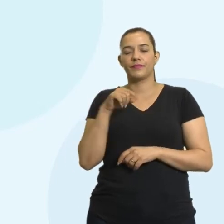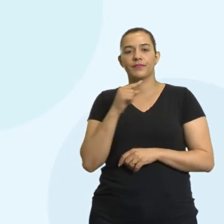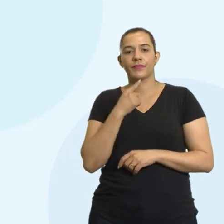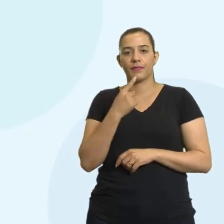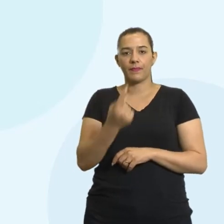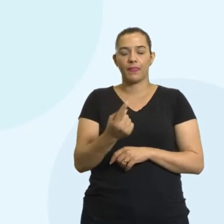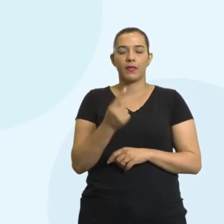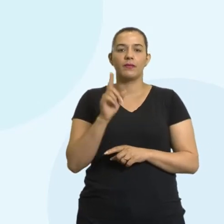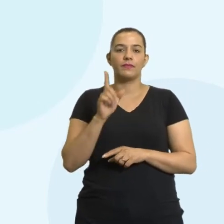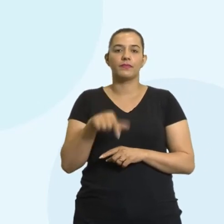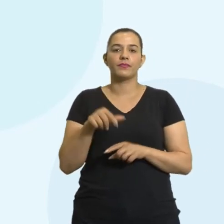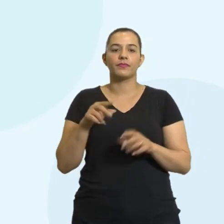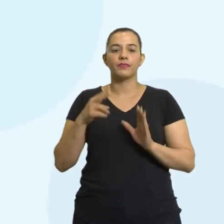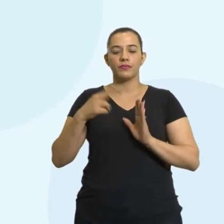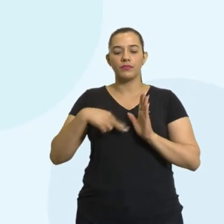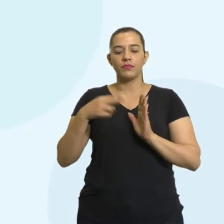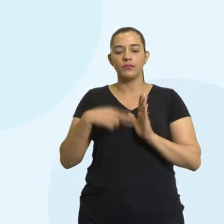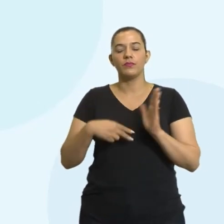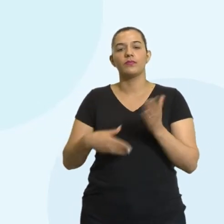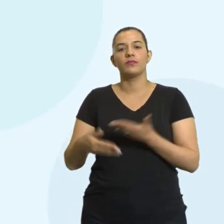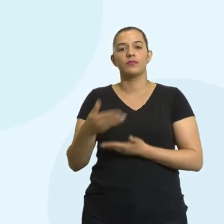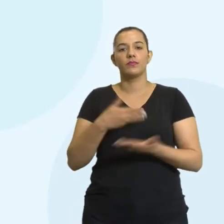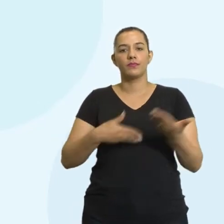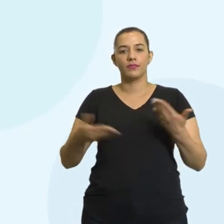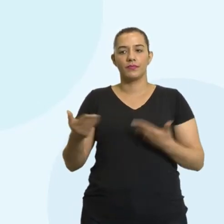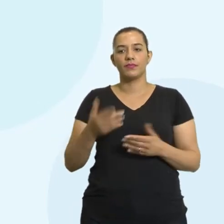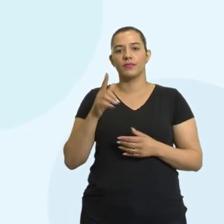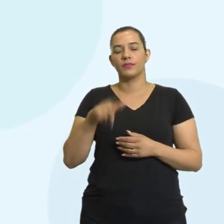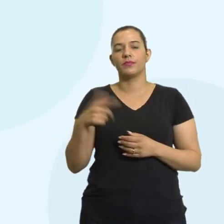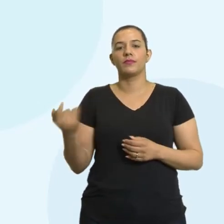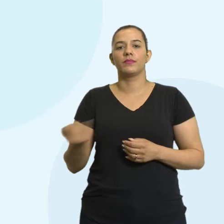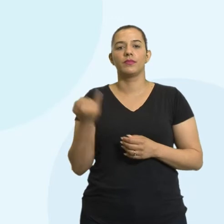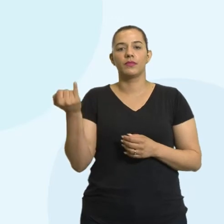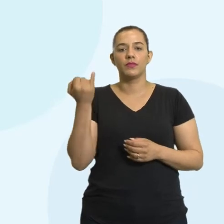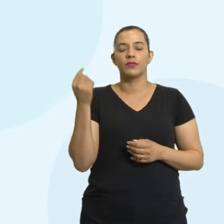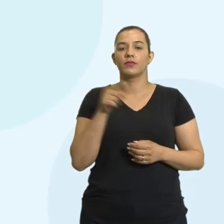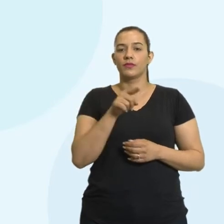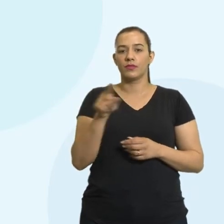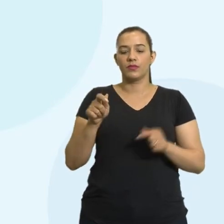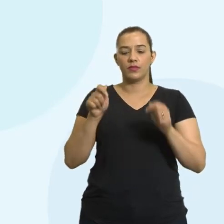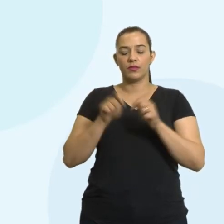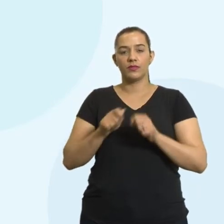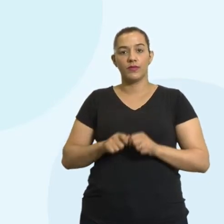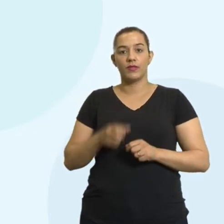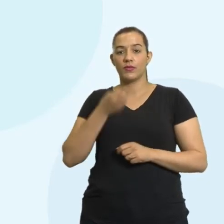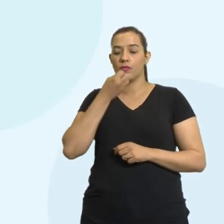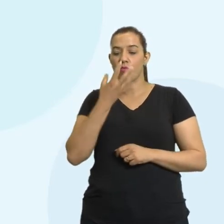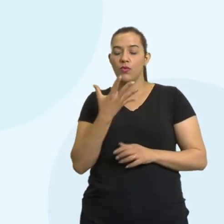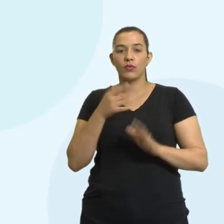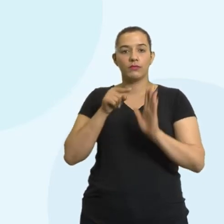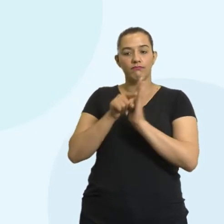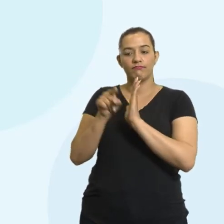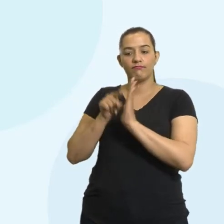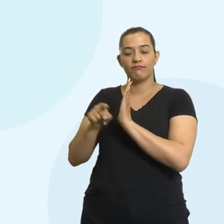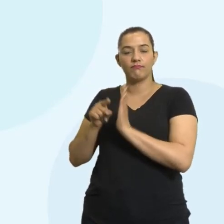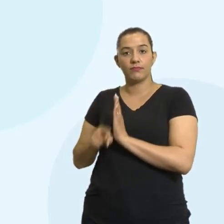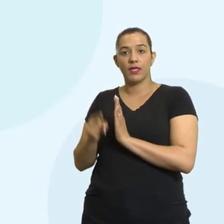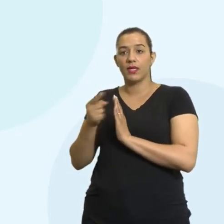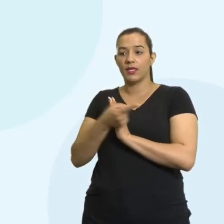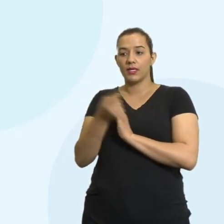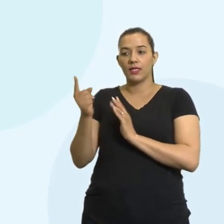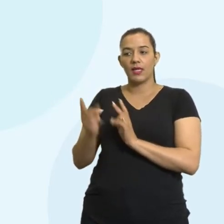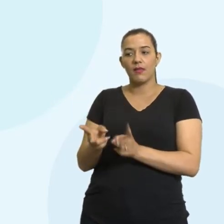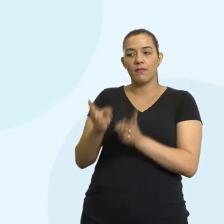Durante a leitura compartilhada, é importante que vocês façam boas perguntas também para que eles percebam não só